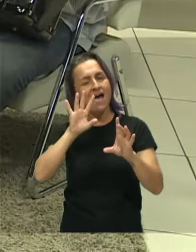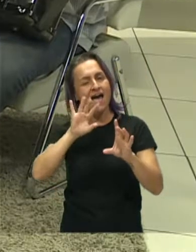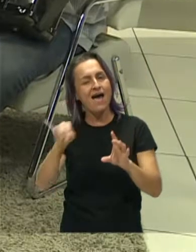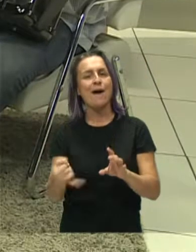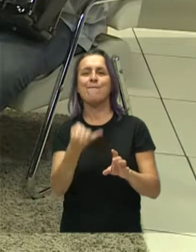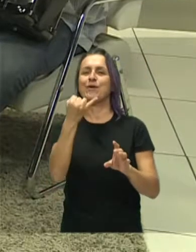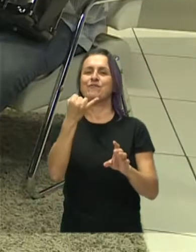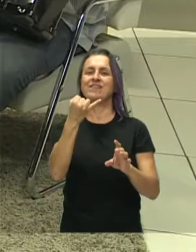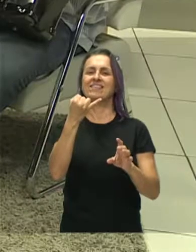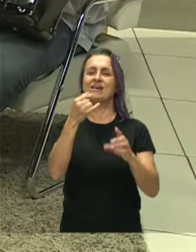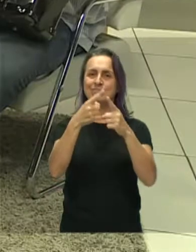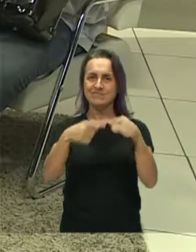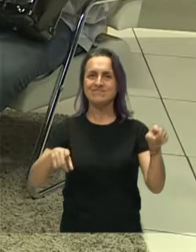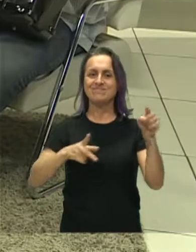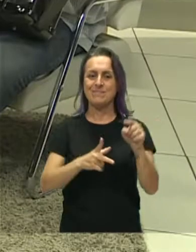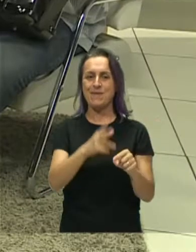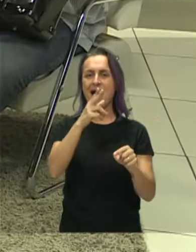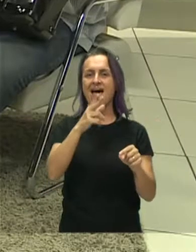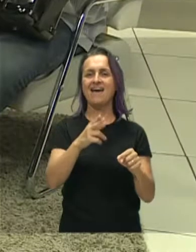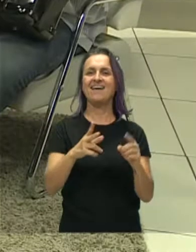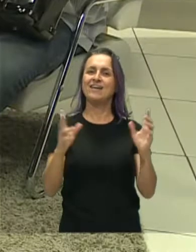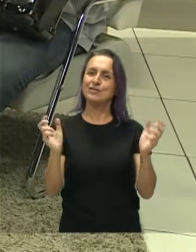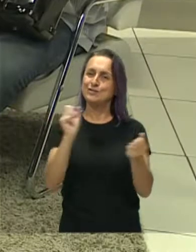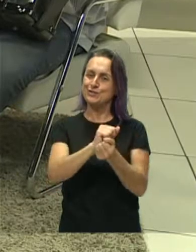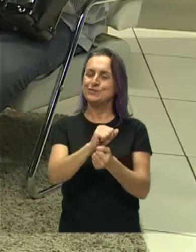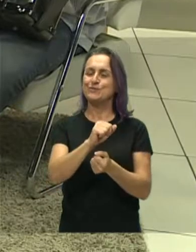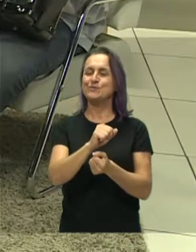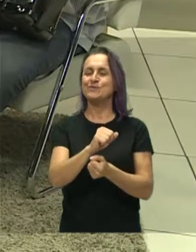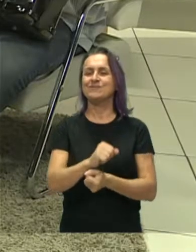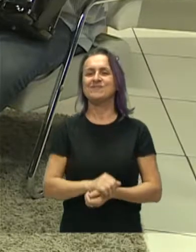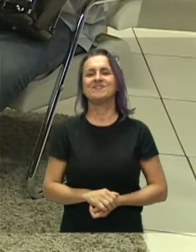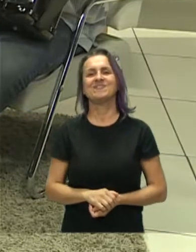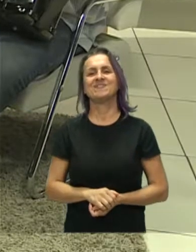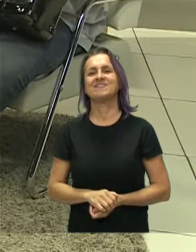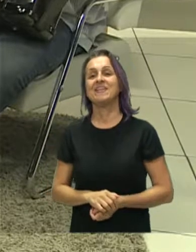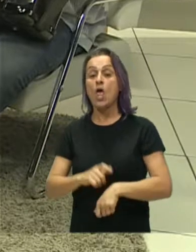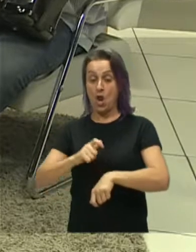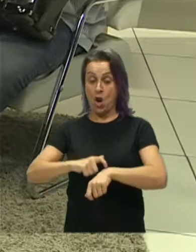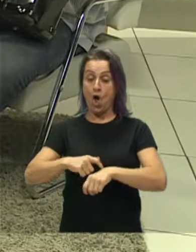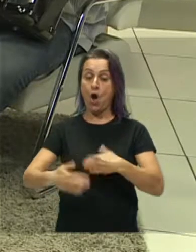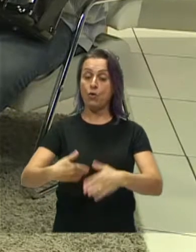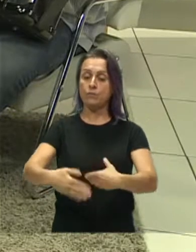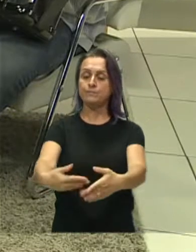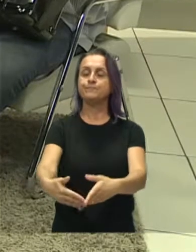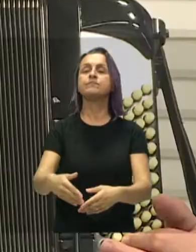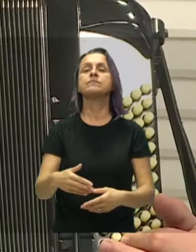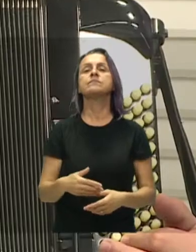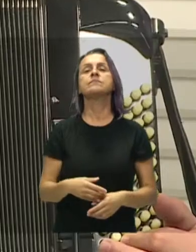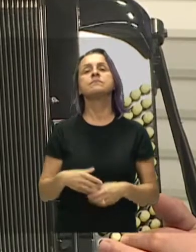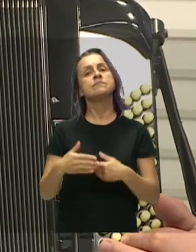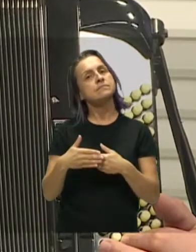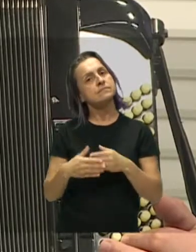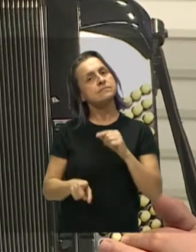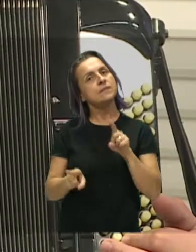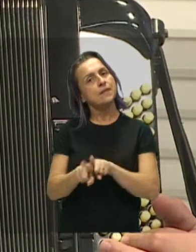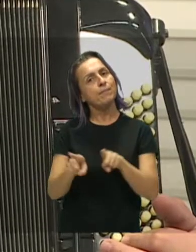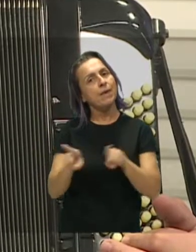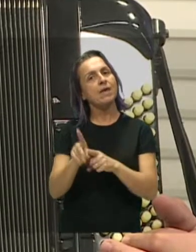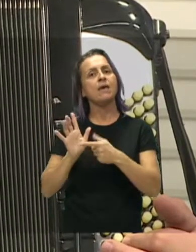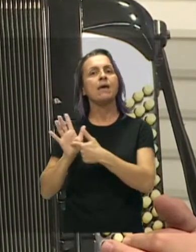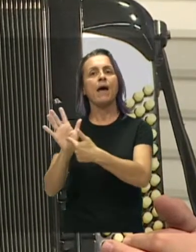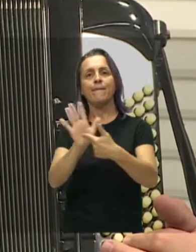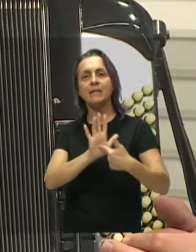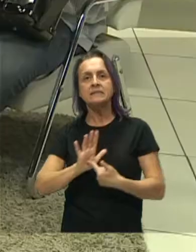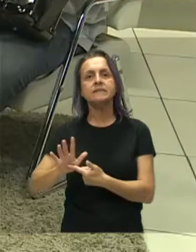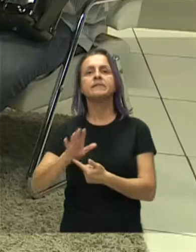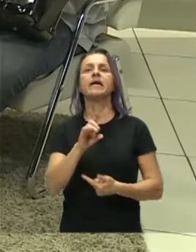que em breve também a gente deve lançar o DVD nas outras cidades de Santa Catarina, né? Com o show do DVD. A